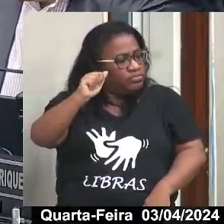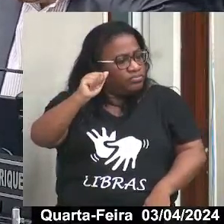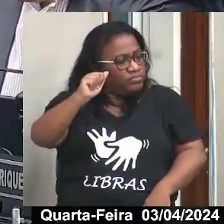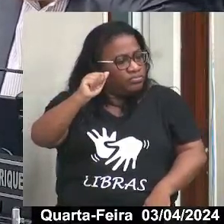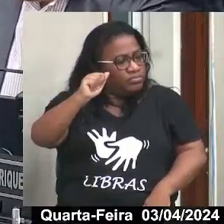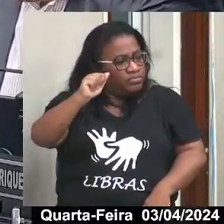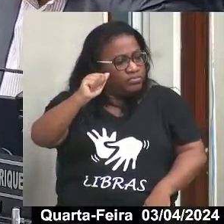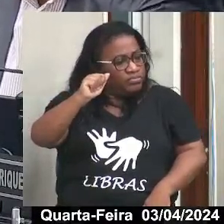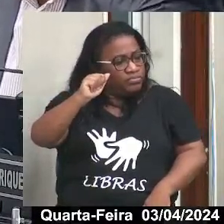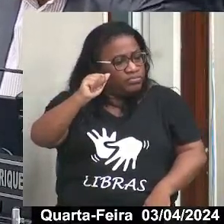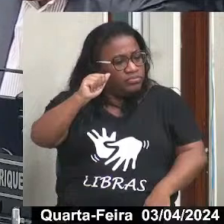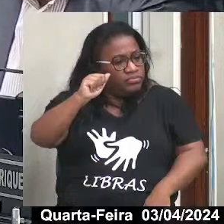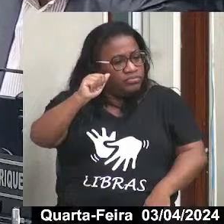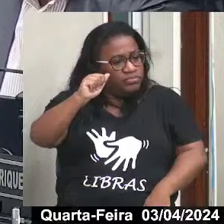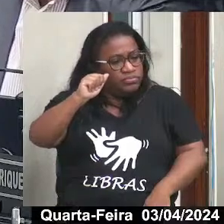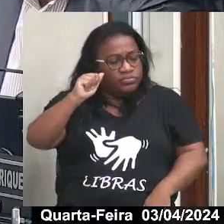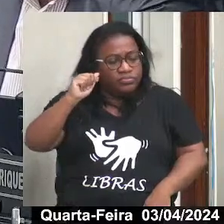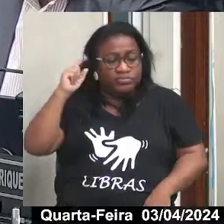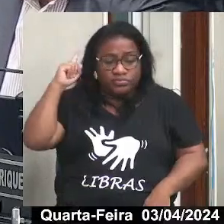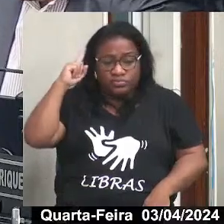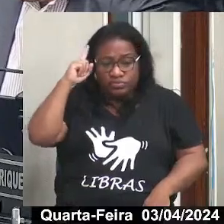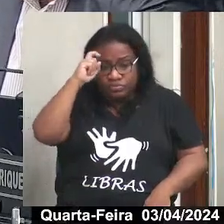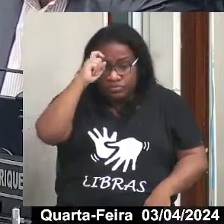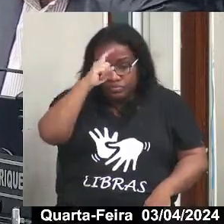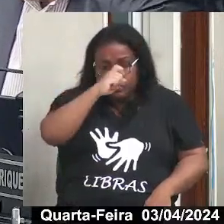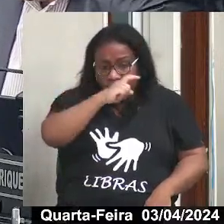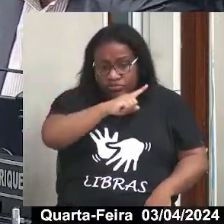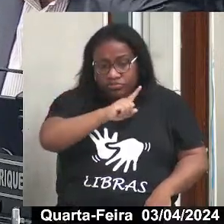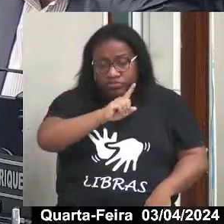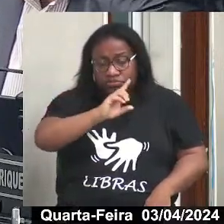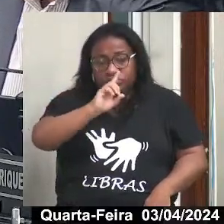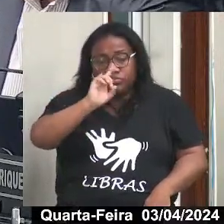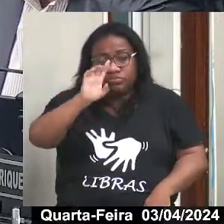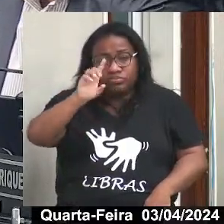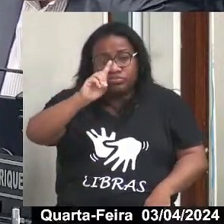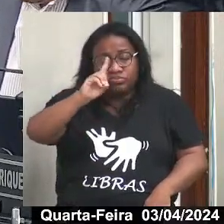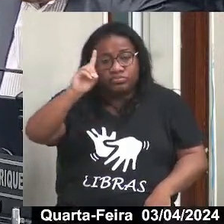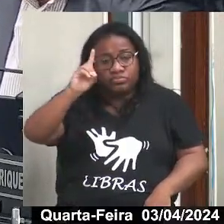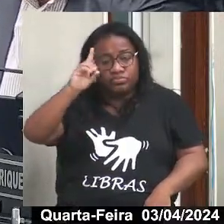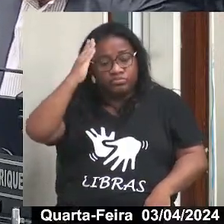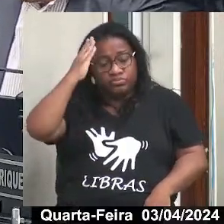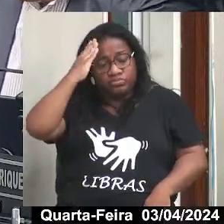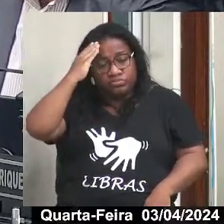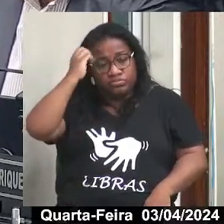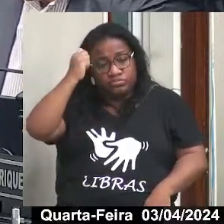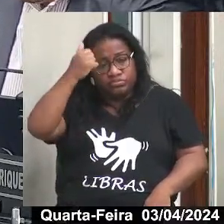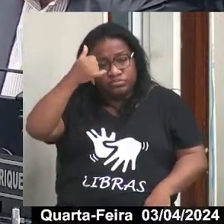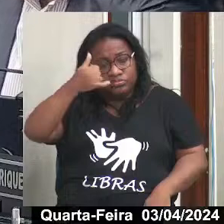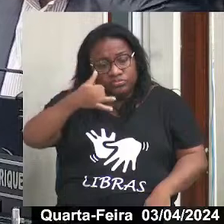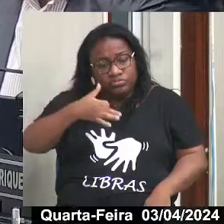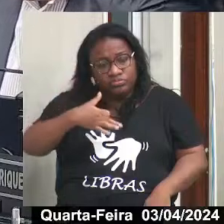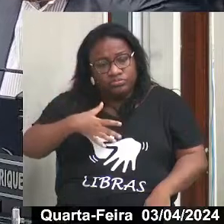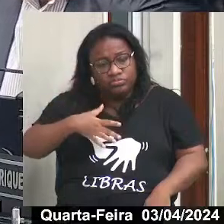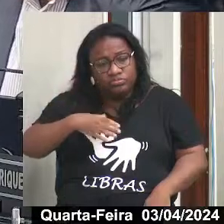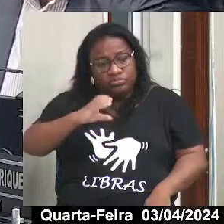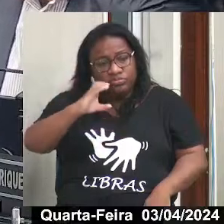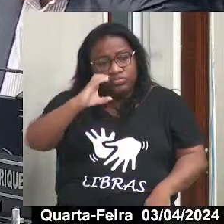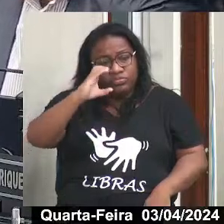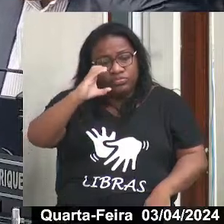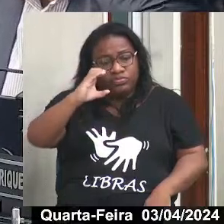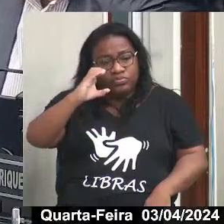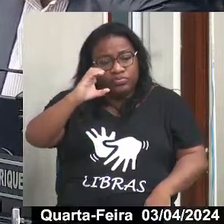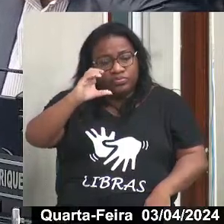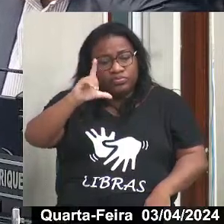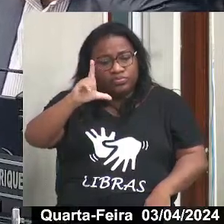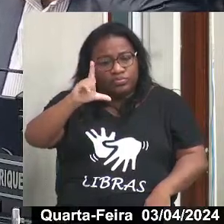né, e que tem passado alguns momentos difíceis que somente Deus pode explicar.